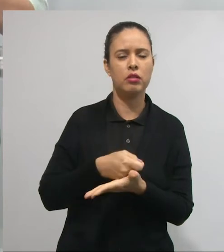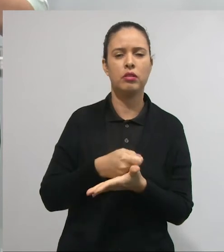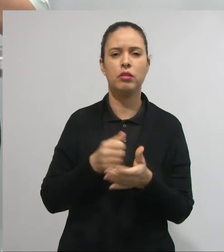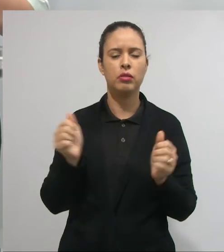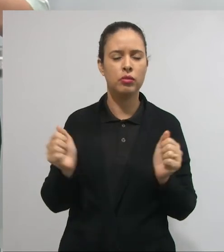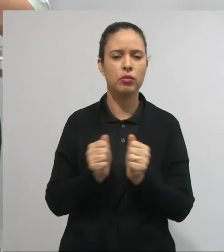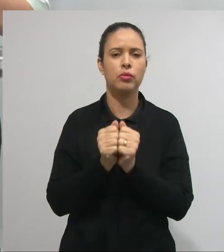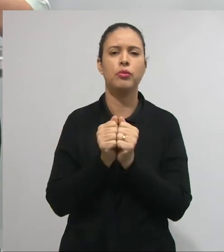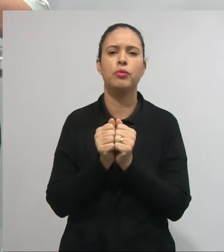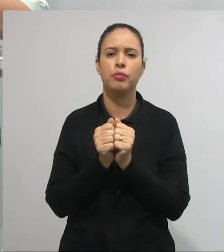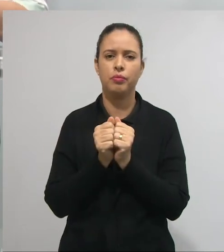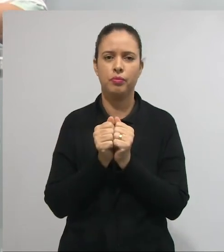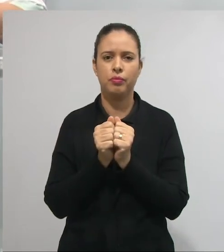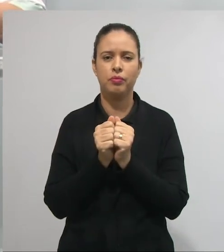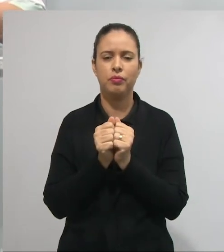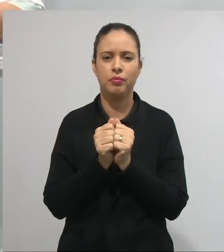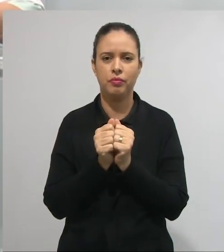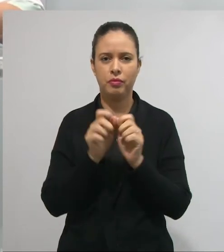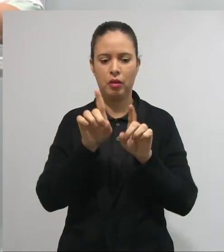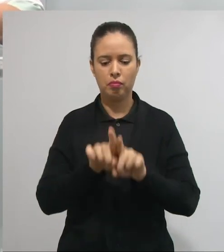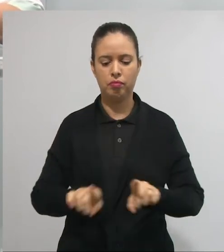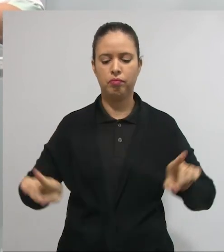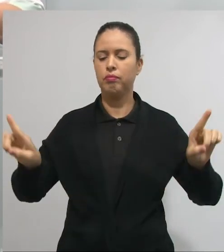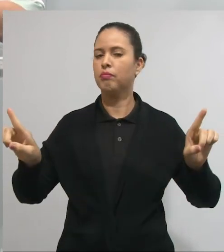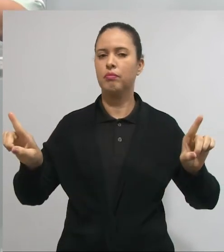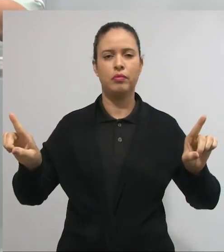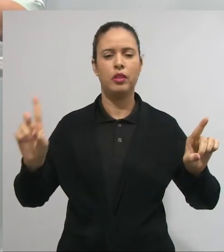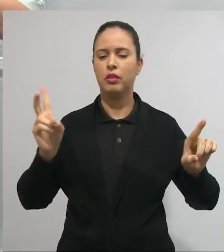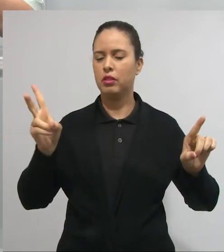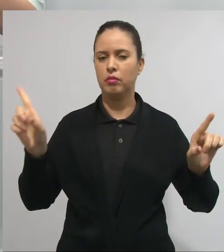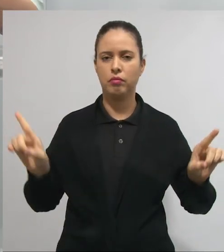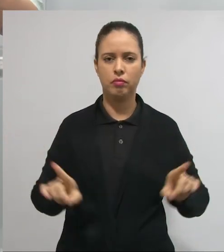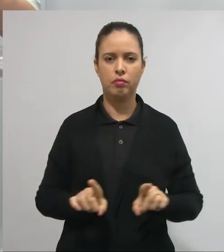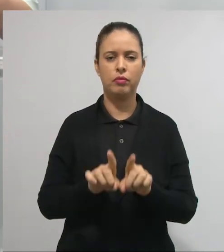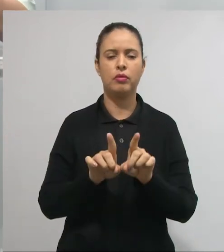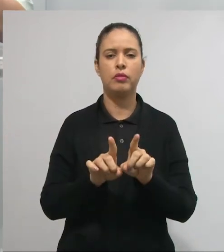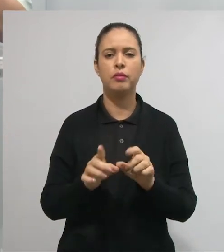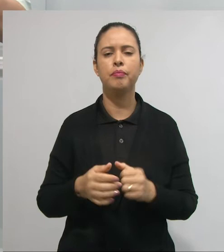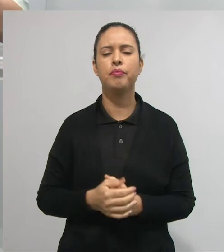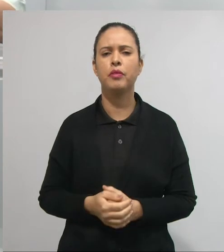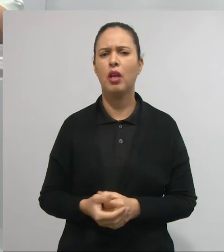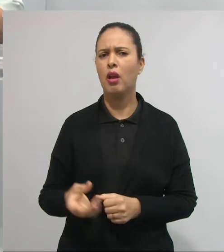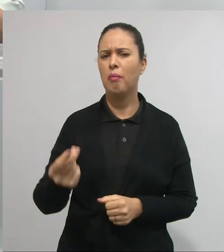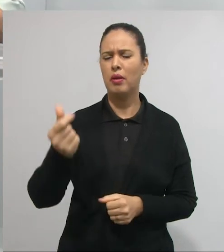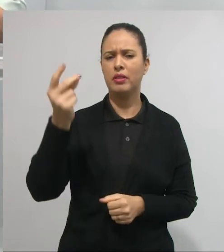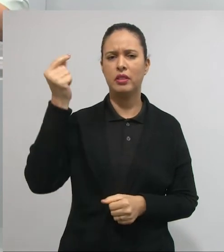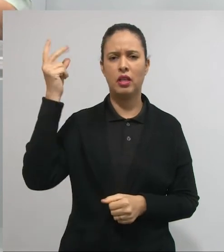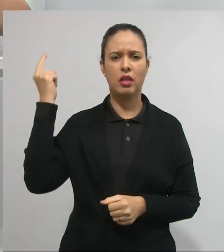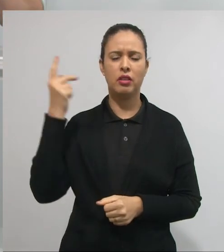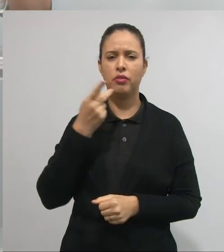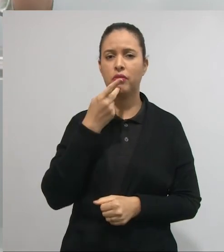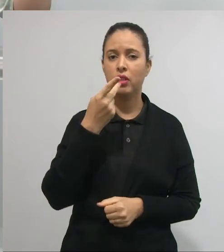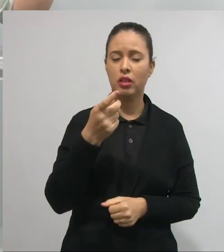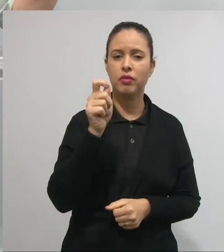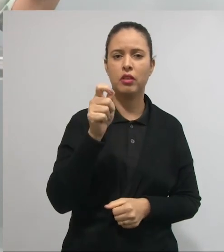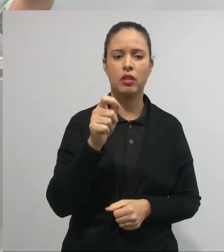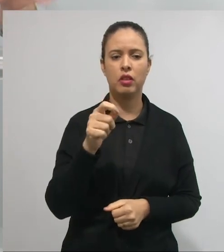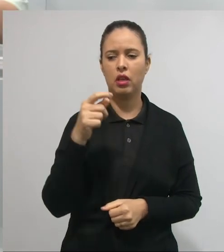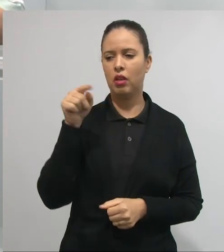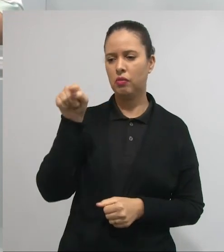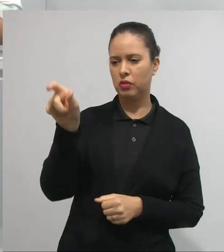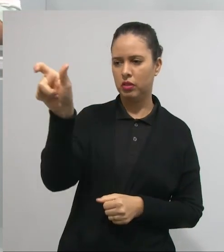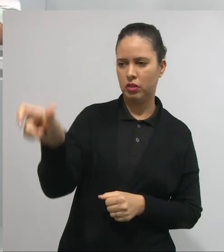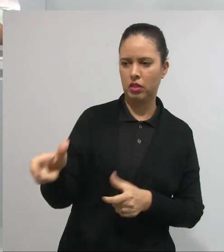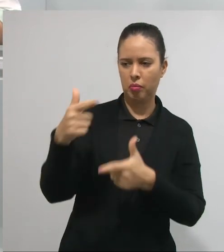uma coisa não consegue mais ser dissociada com a outra. Foi-se um tempo em que se dizia assim, seus problemas ficam